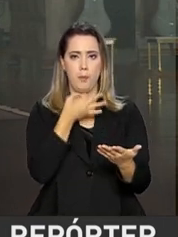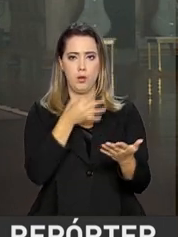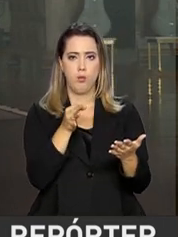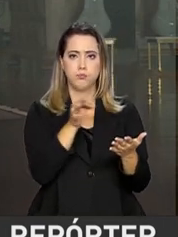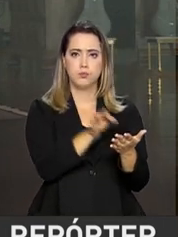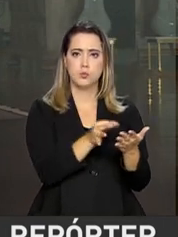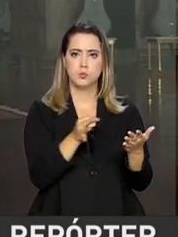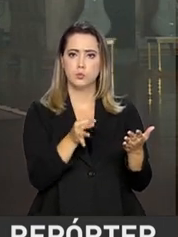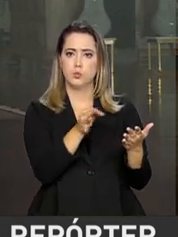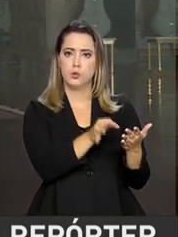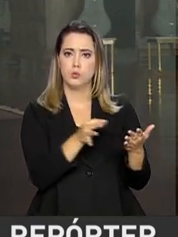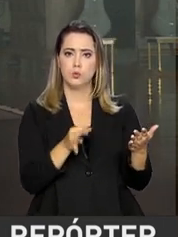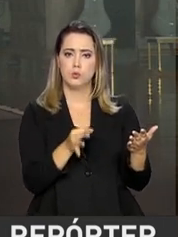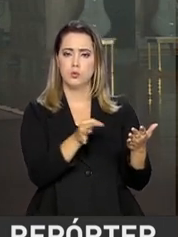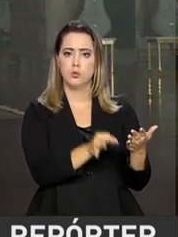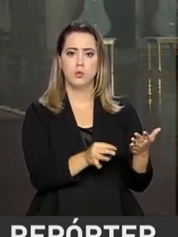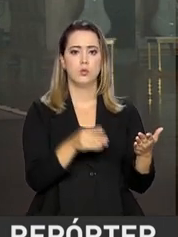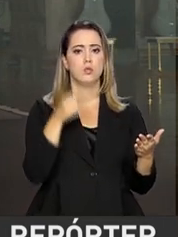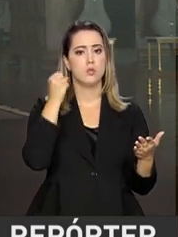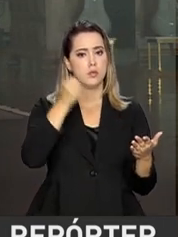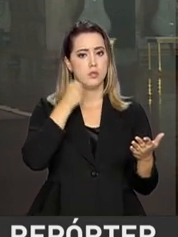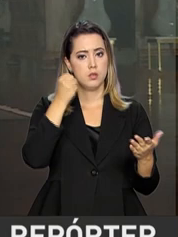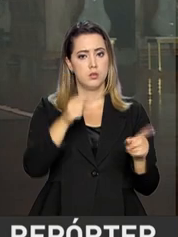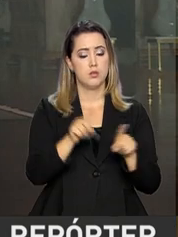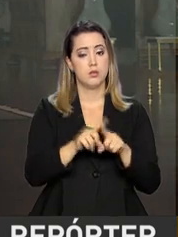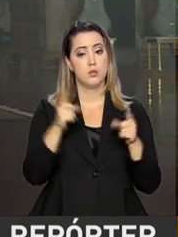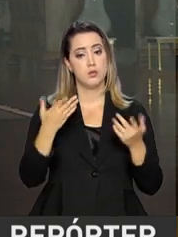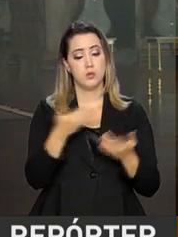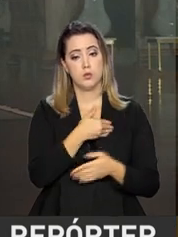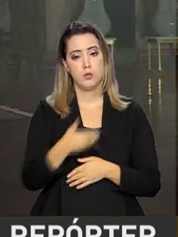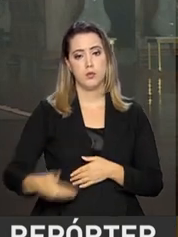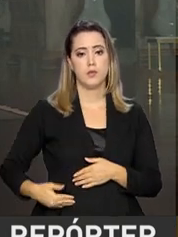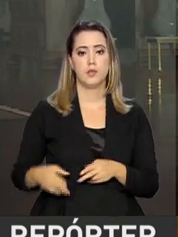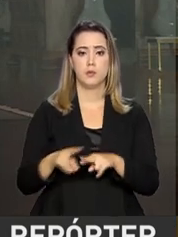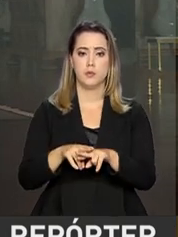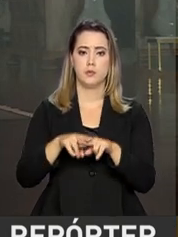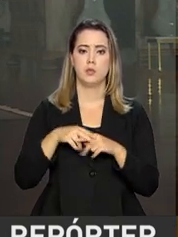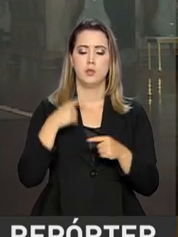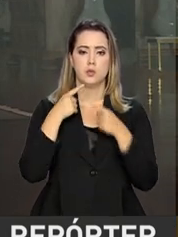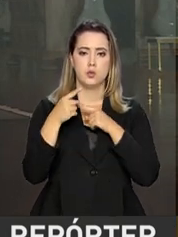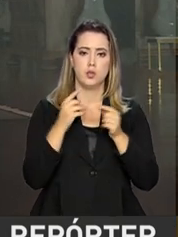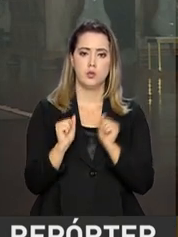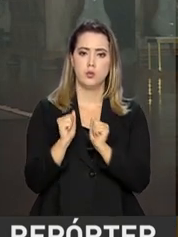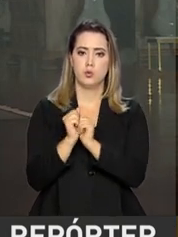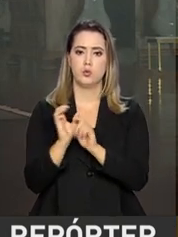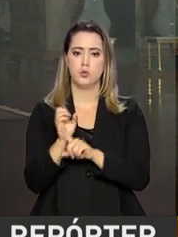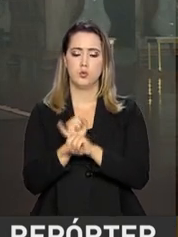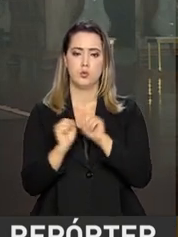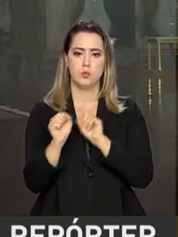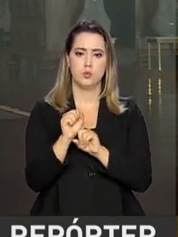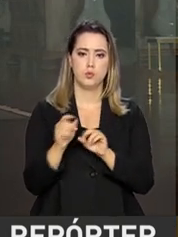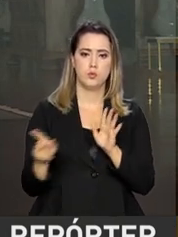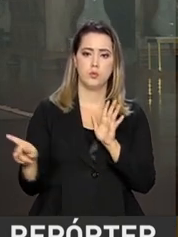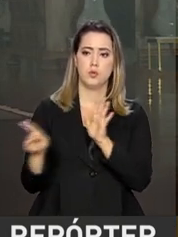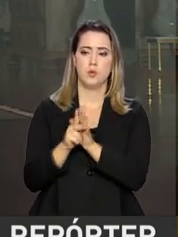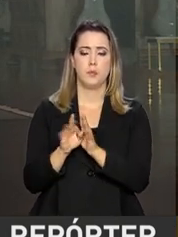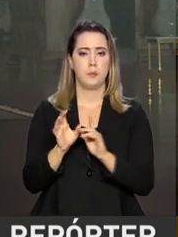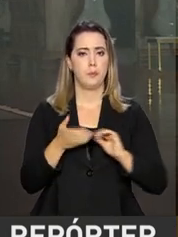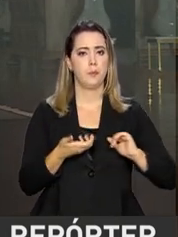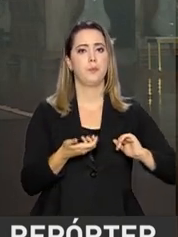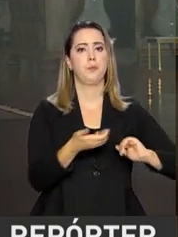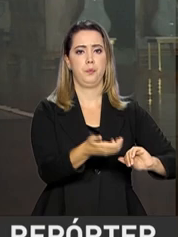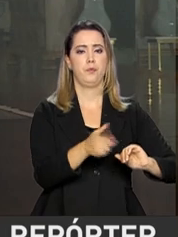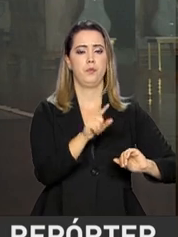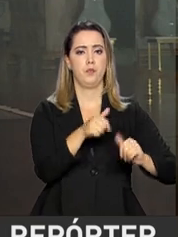sugestões de alguns senadores e o governo, através do diálogo com o conjunto da sociedade e o próprio Congresso